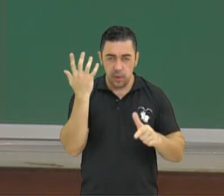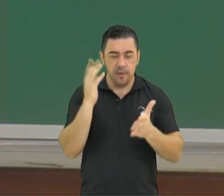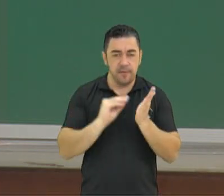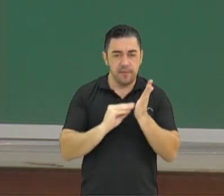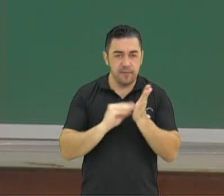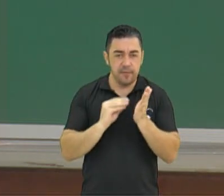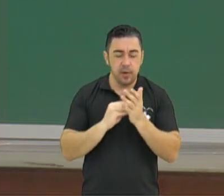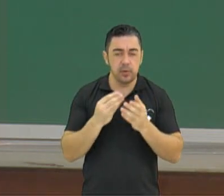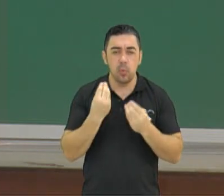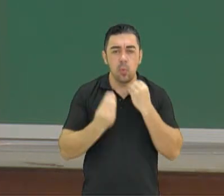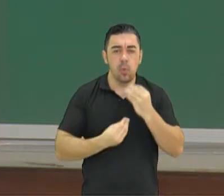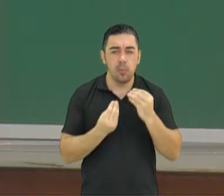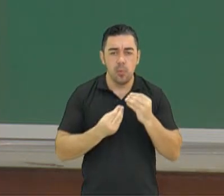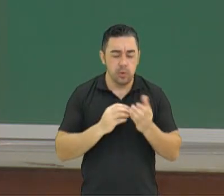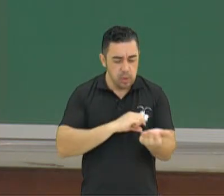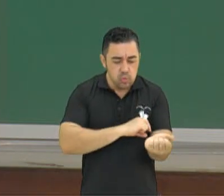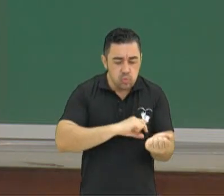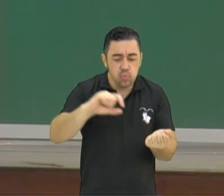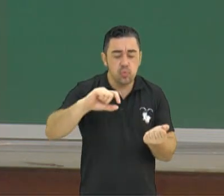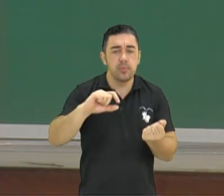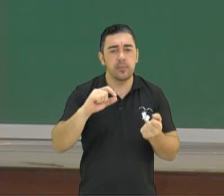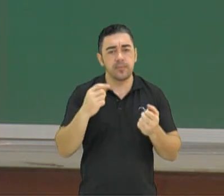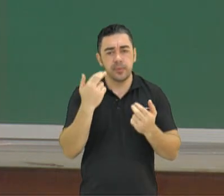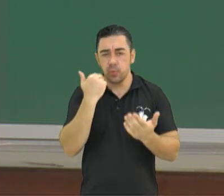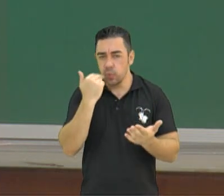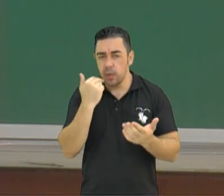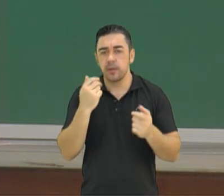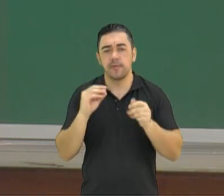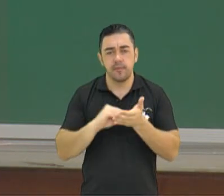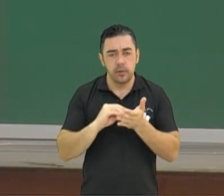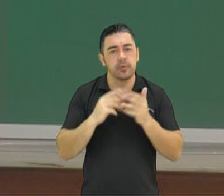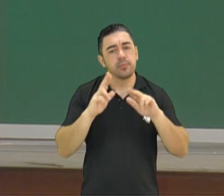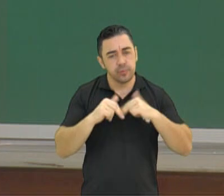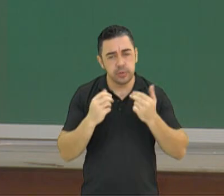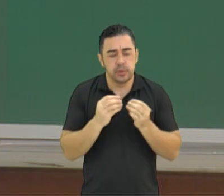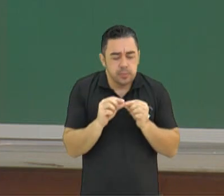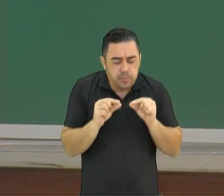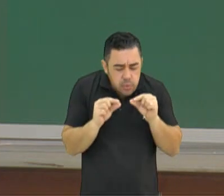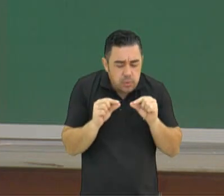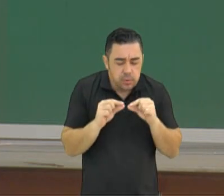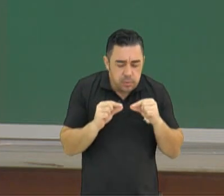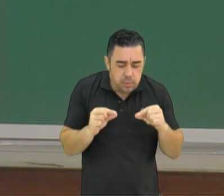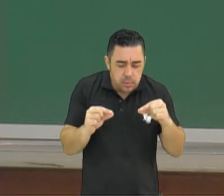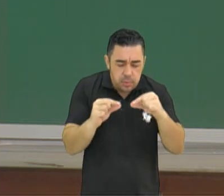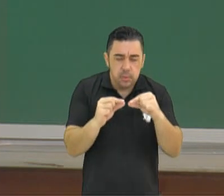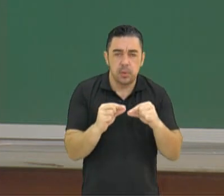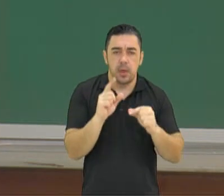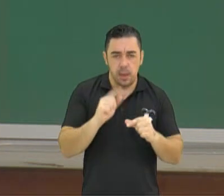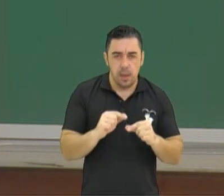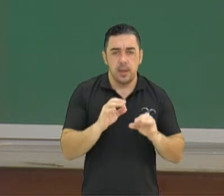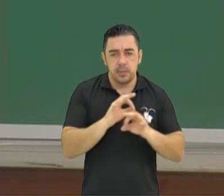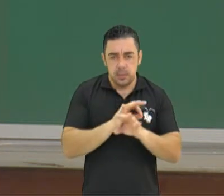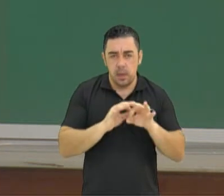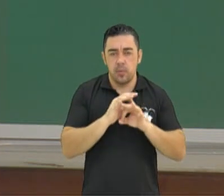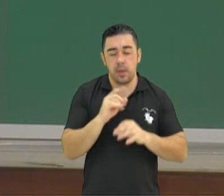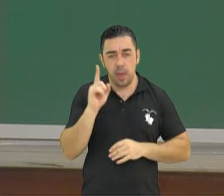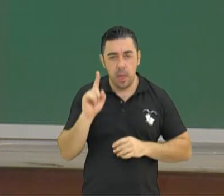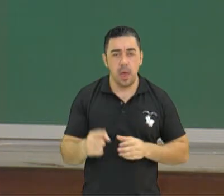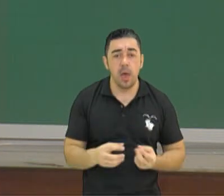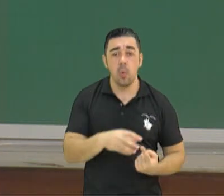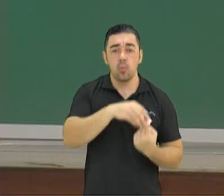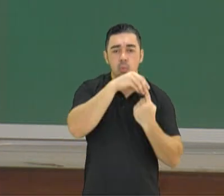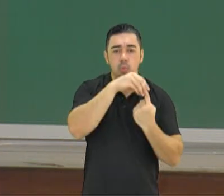algo levando os nutrientes para a célula, então eles têm que ser pequenininho, porque isso acontece de célula para célula, tá? Então são as únicas